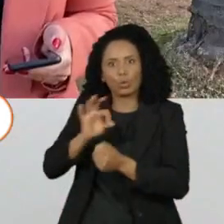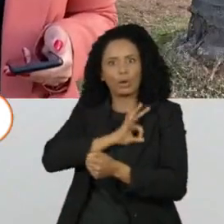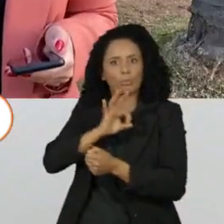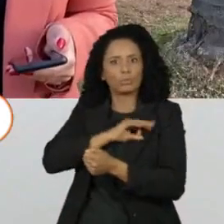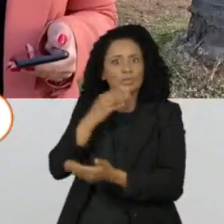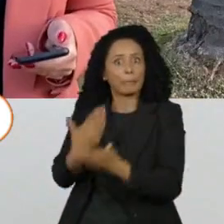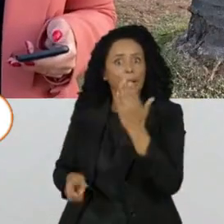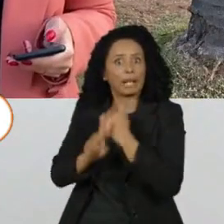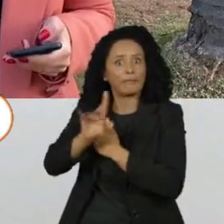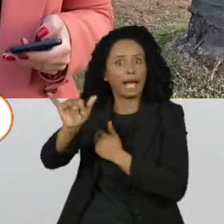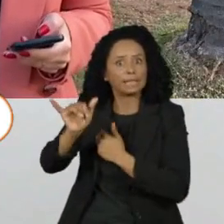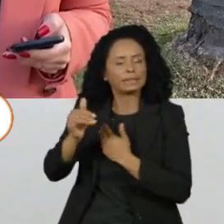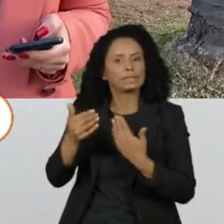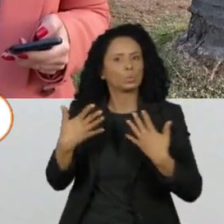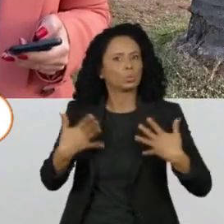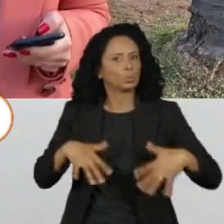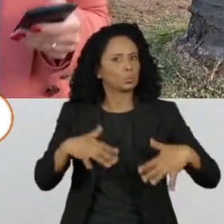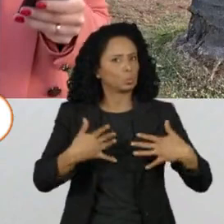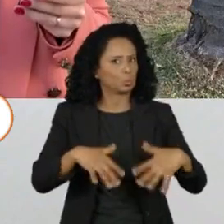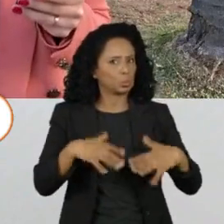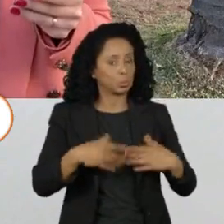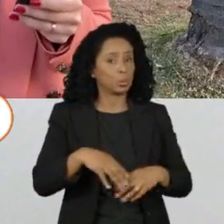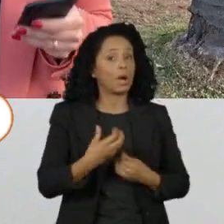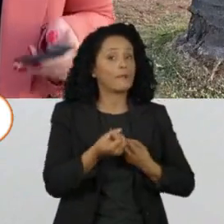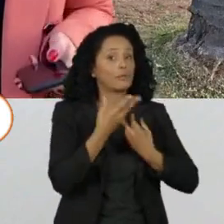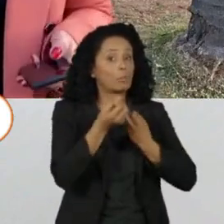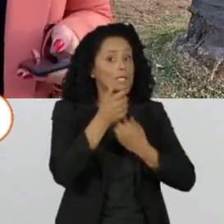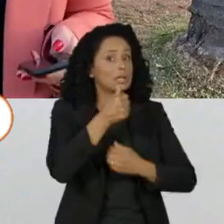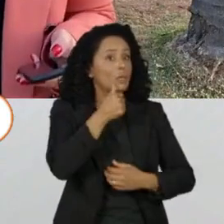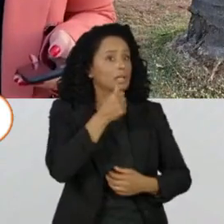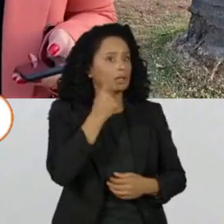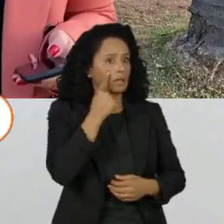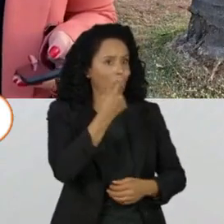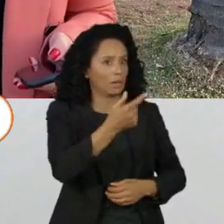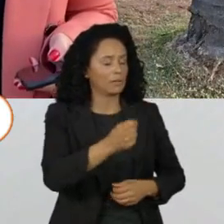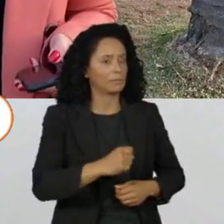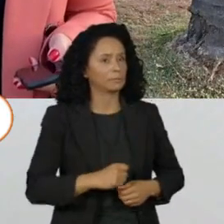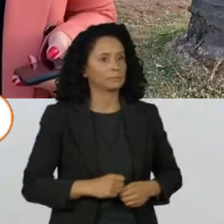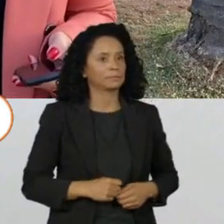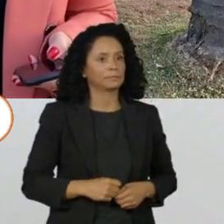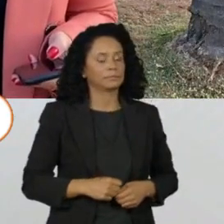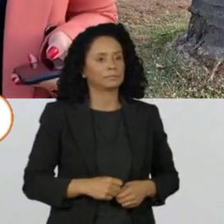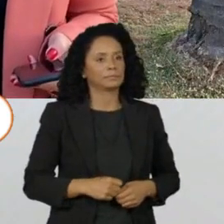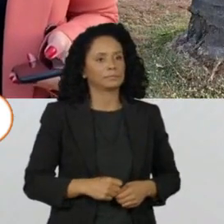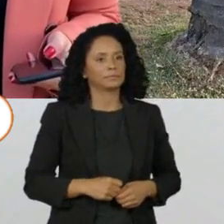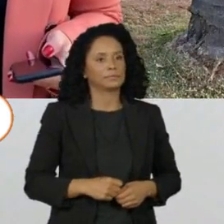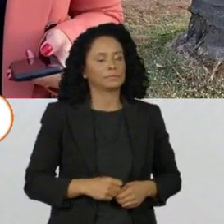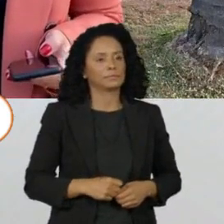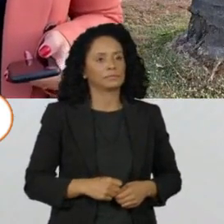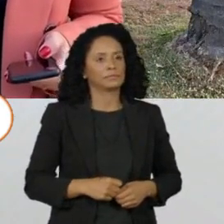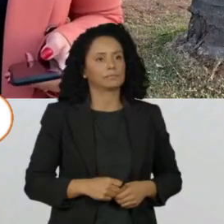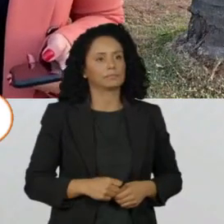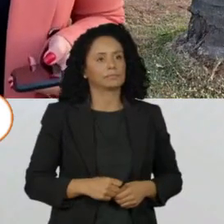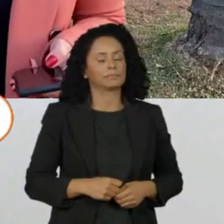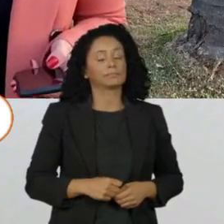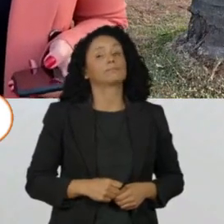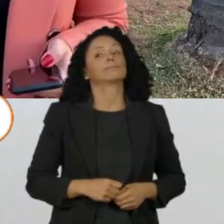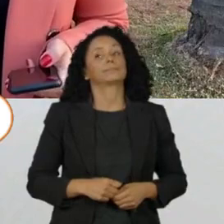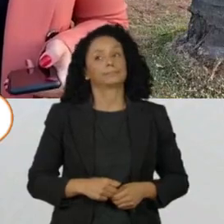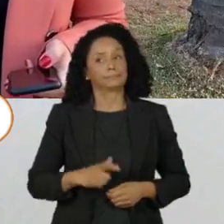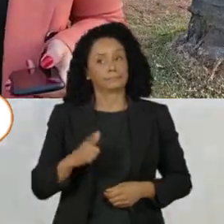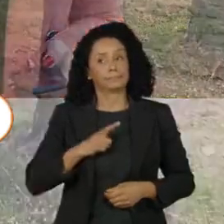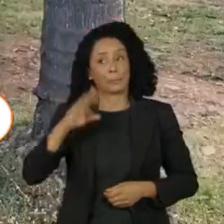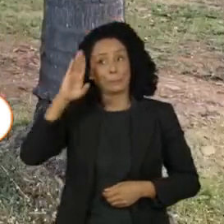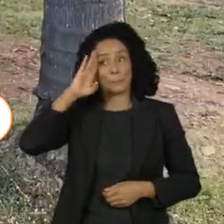Militar que tem as informações para gente é a repórter Aline Porcina Aline Me manda as